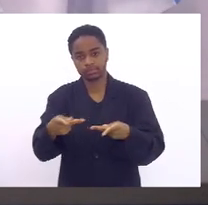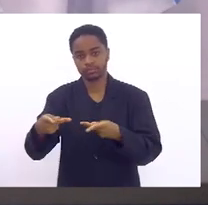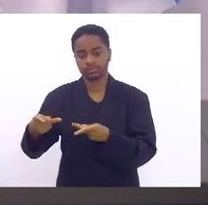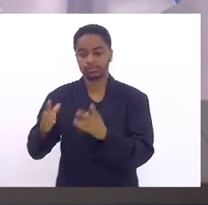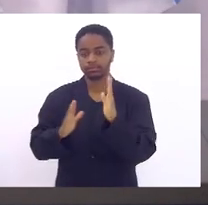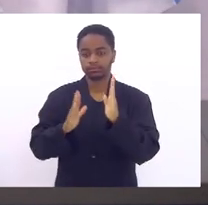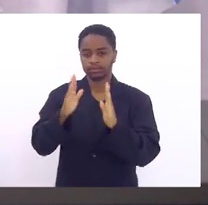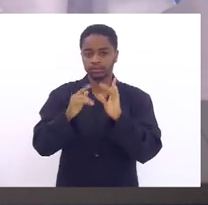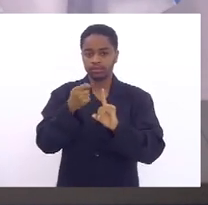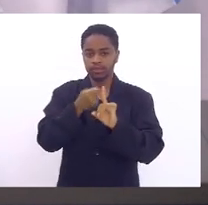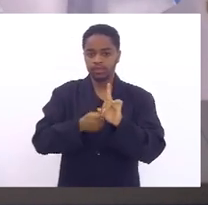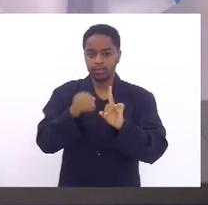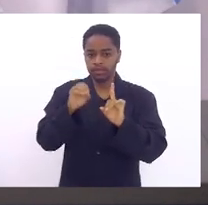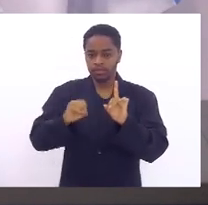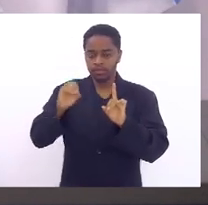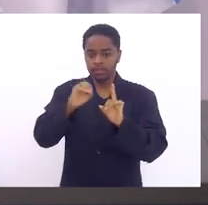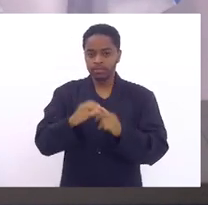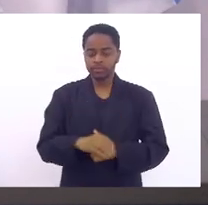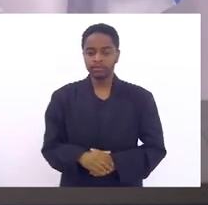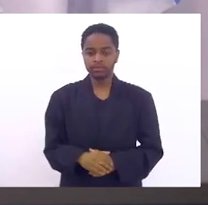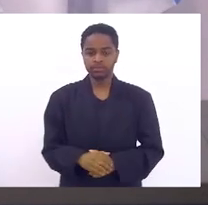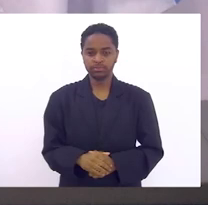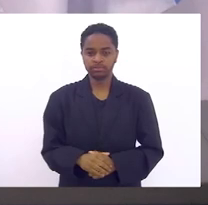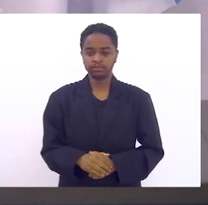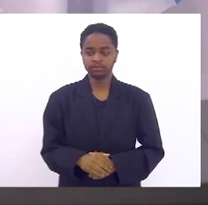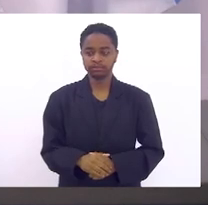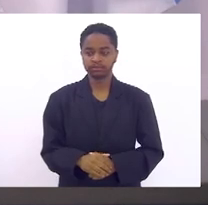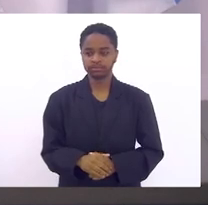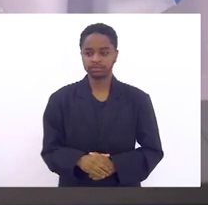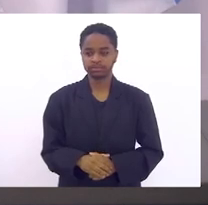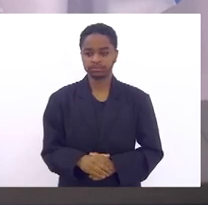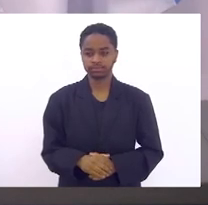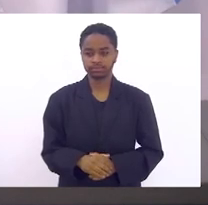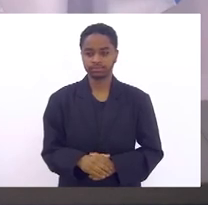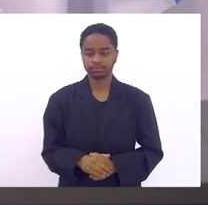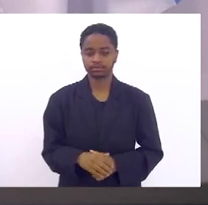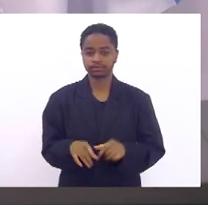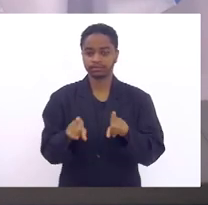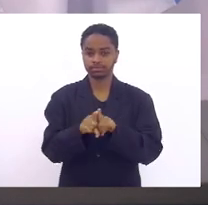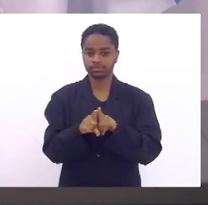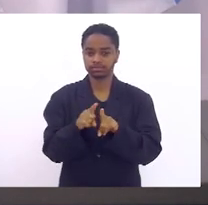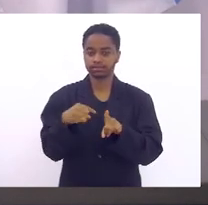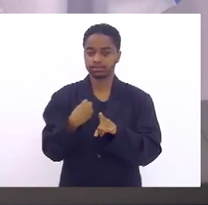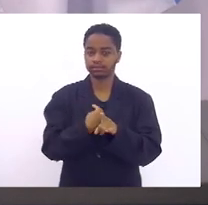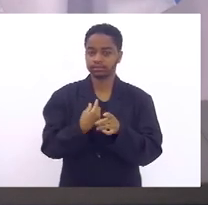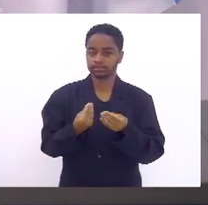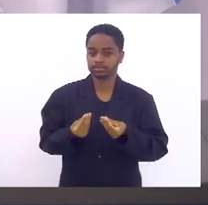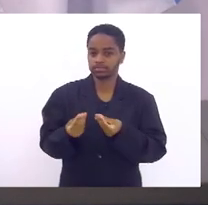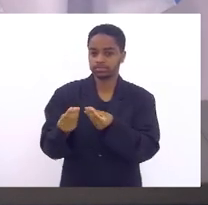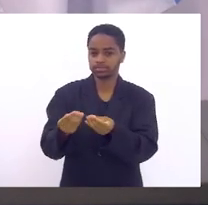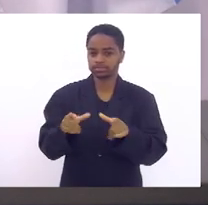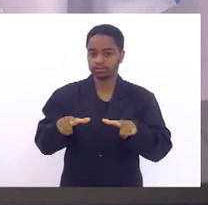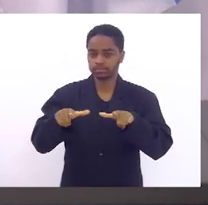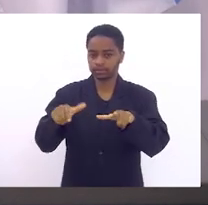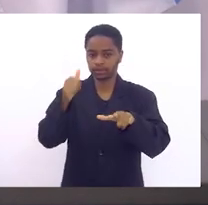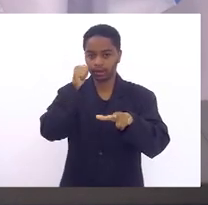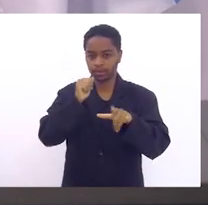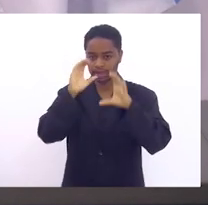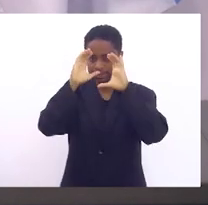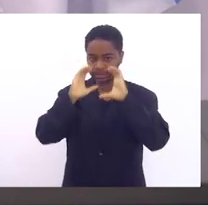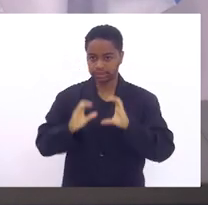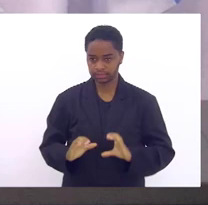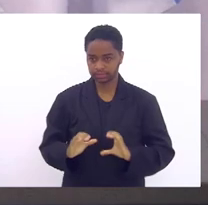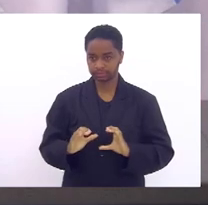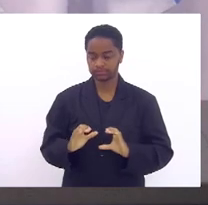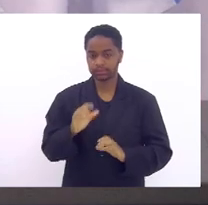Rosa eh e aí a gente fez essa entrega de do diploma mulher cidadã leolinda